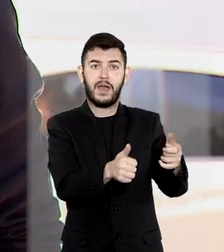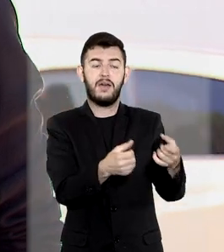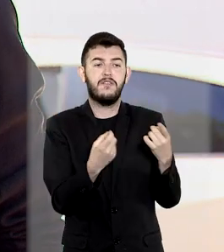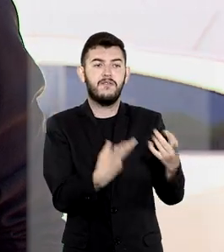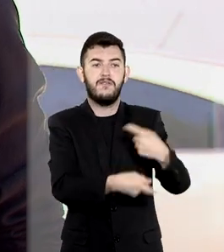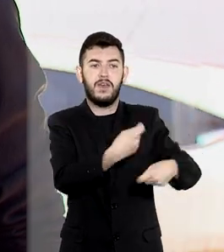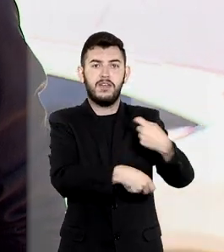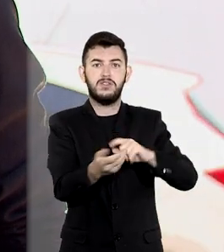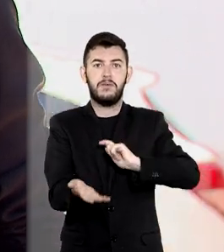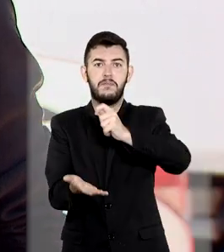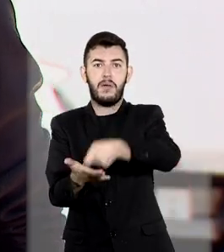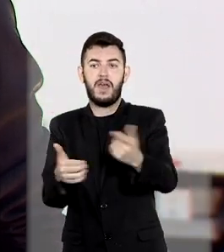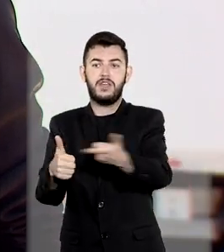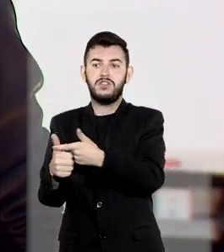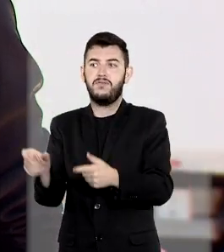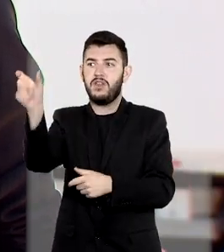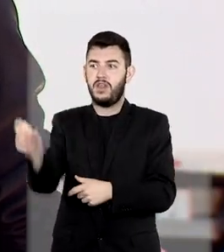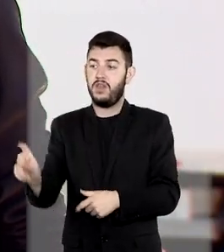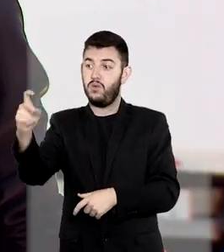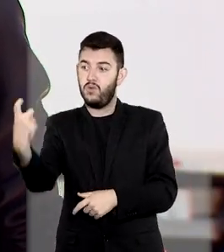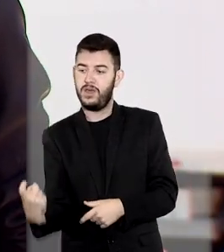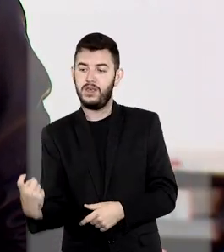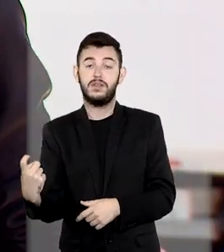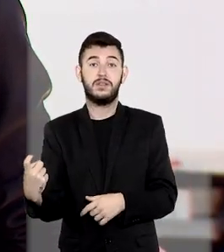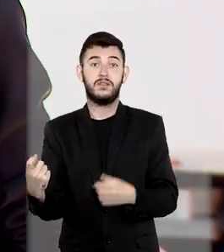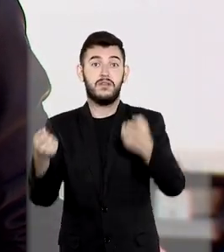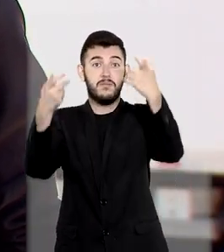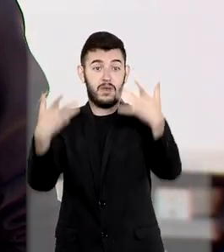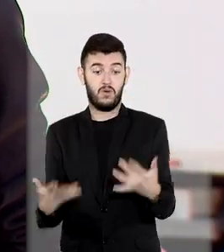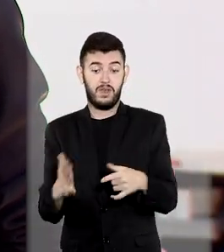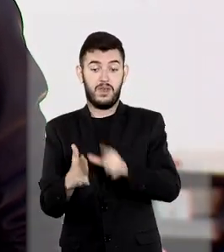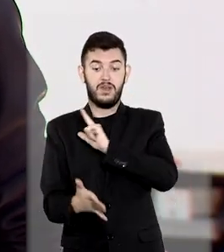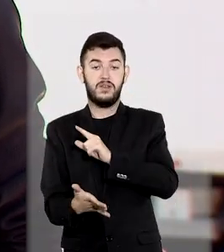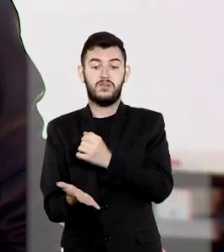seu companheiro. Ela alegou que antes de comprar os itens,